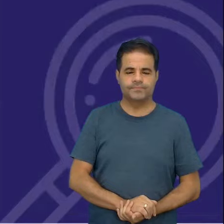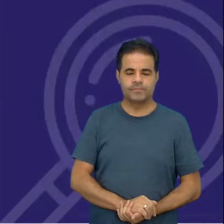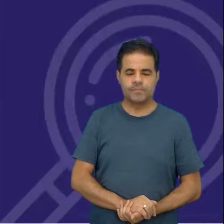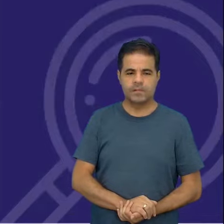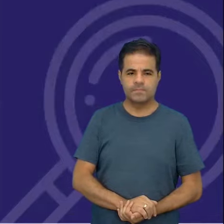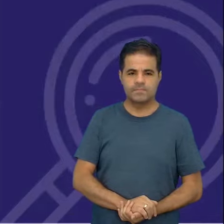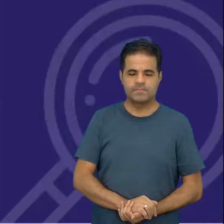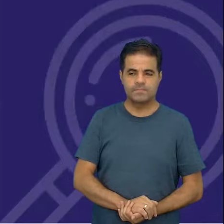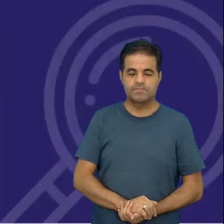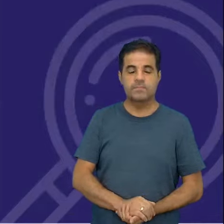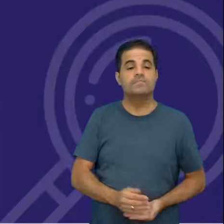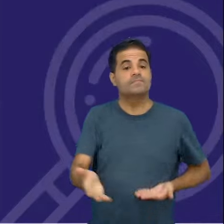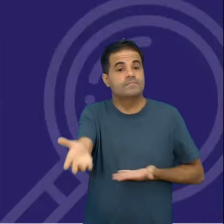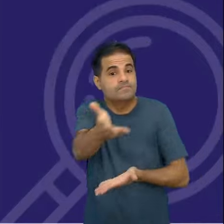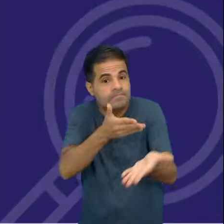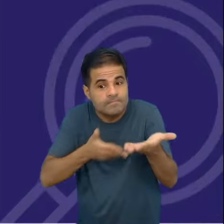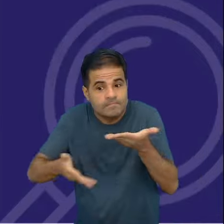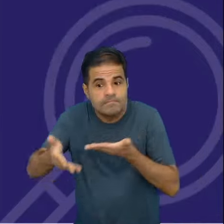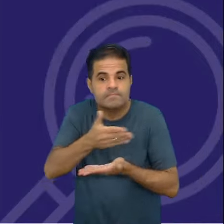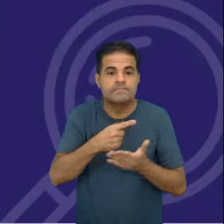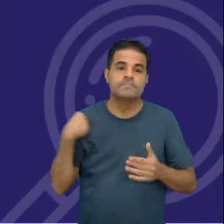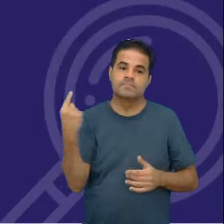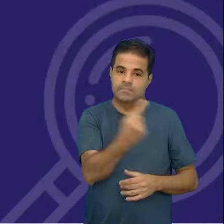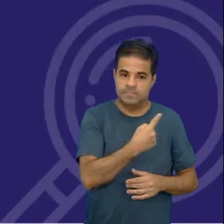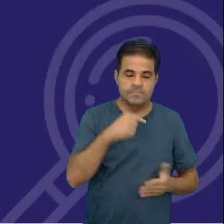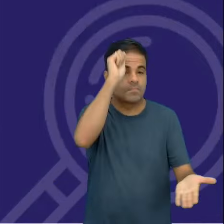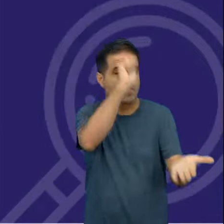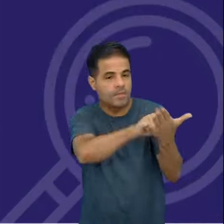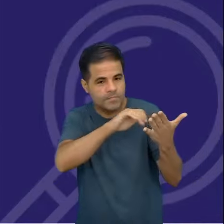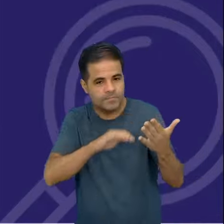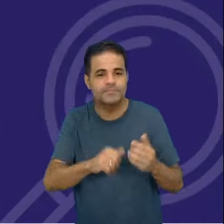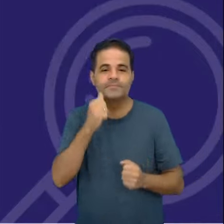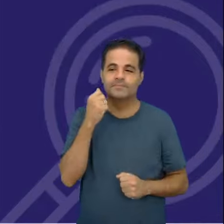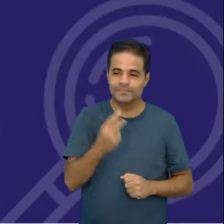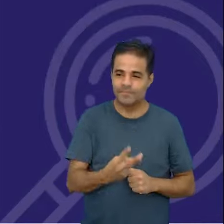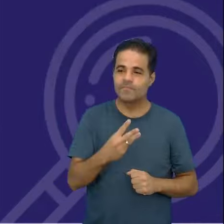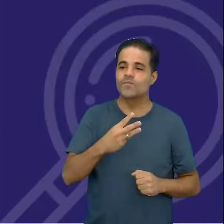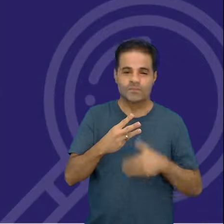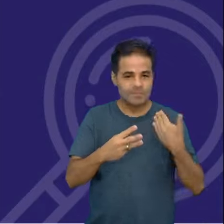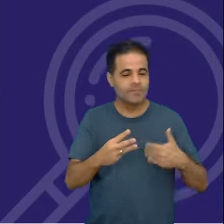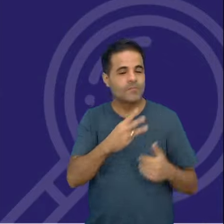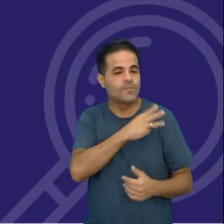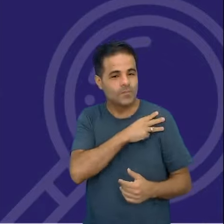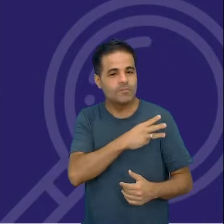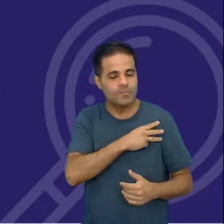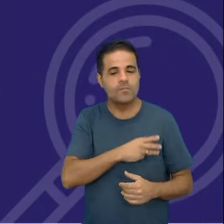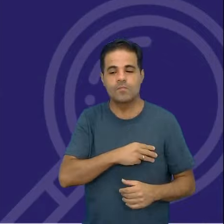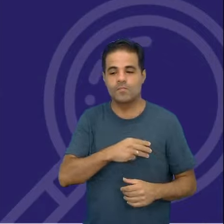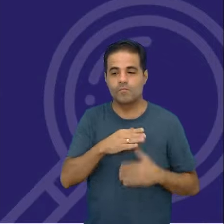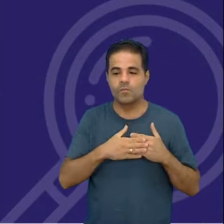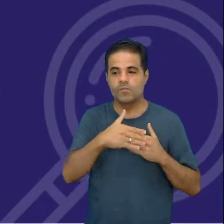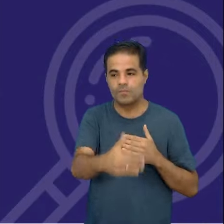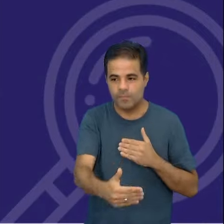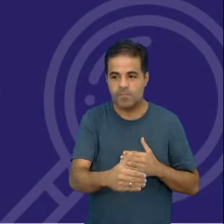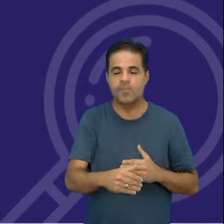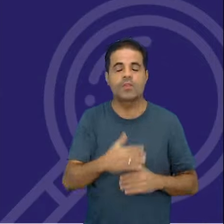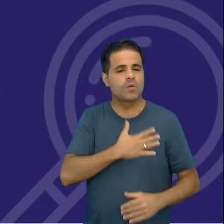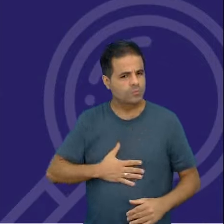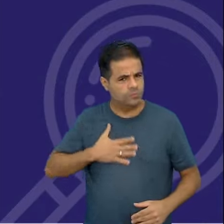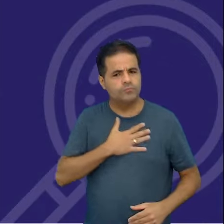Em relação à nossa atividade da terceira série do ensino médio, eu